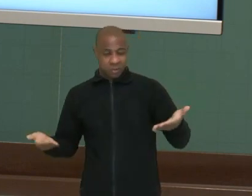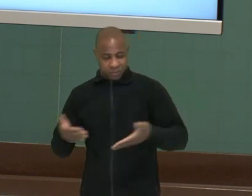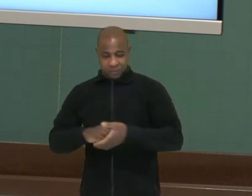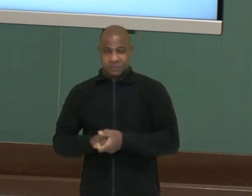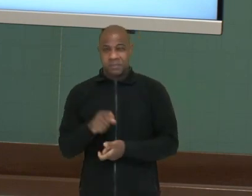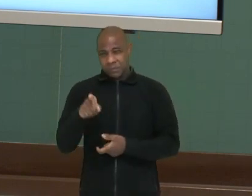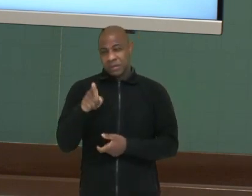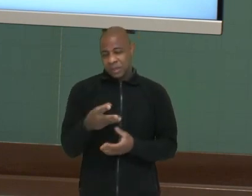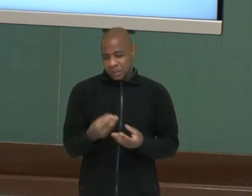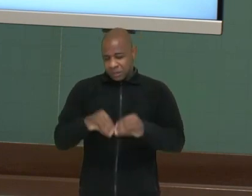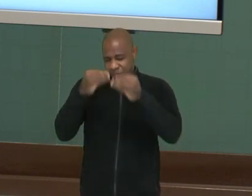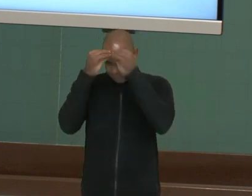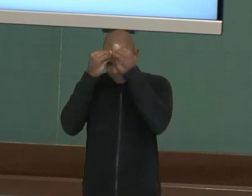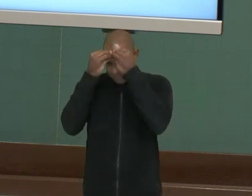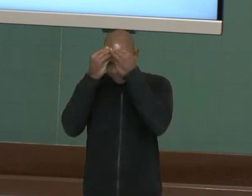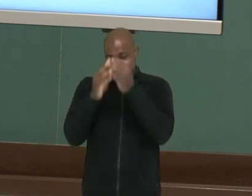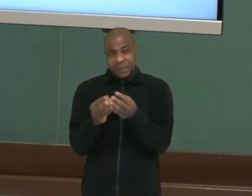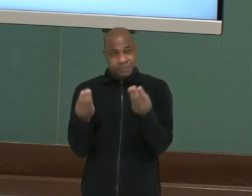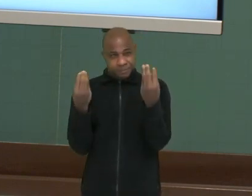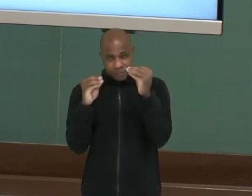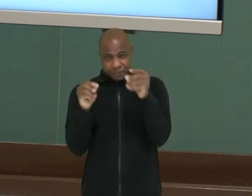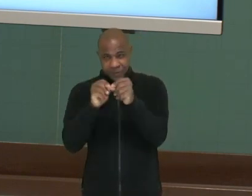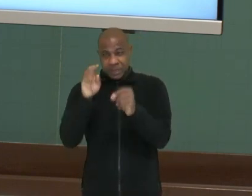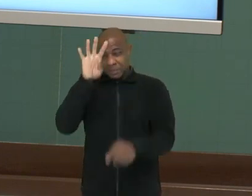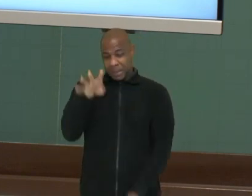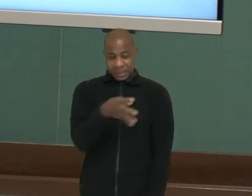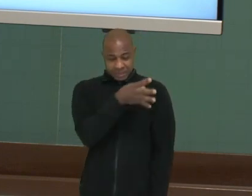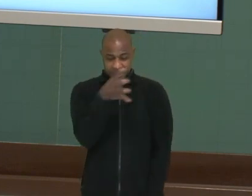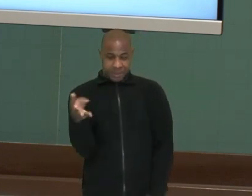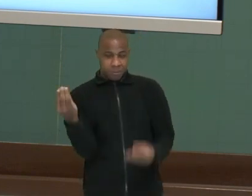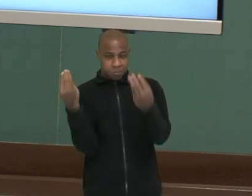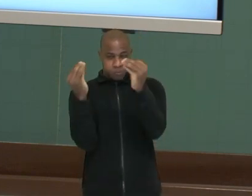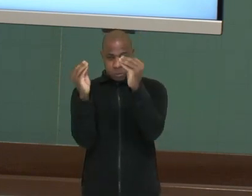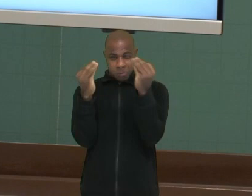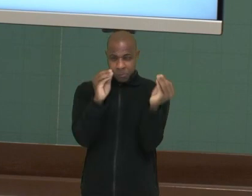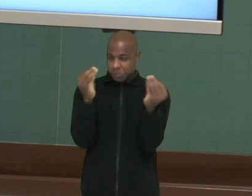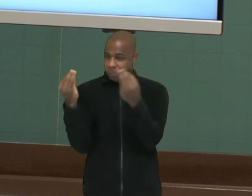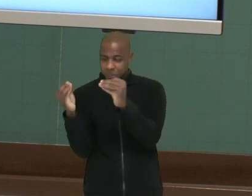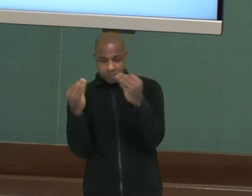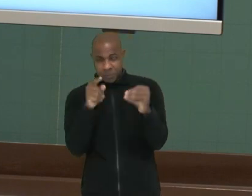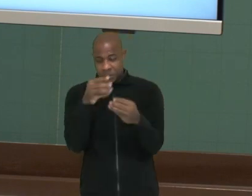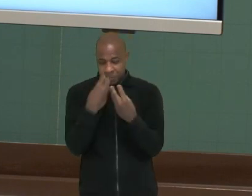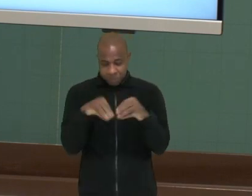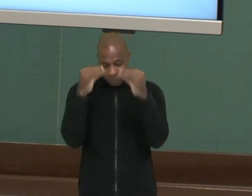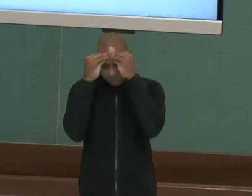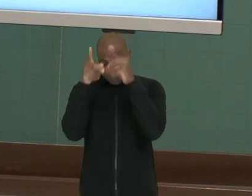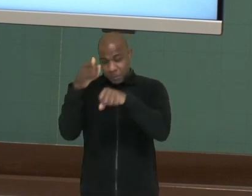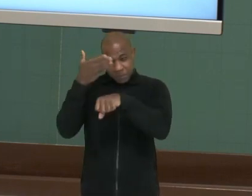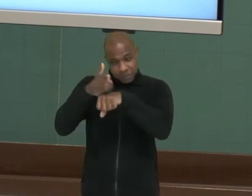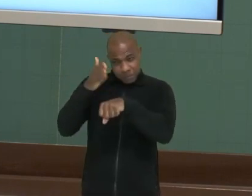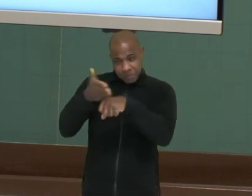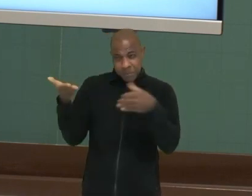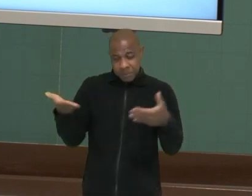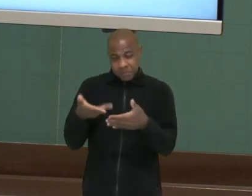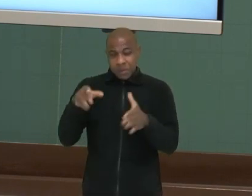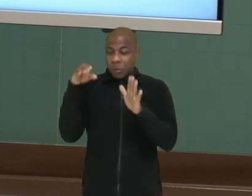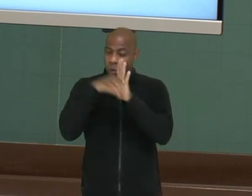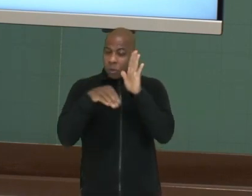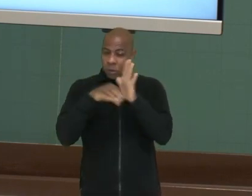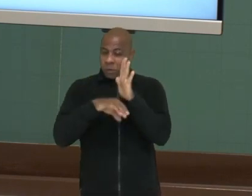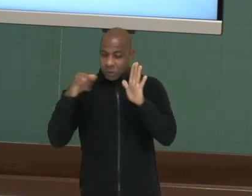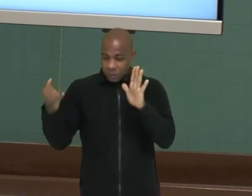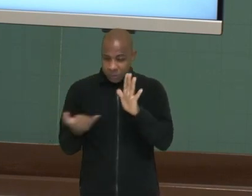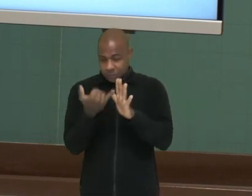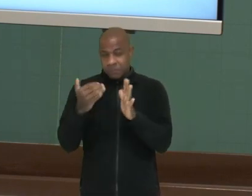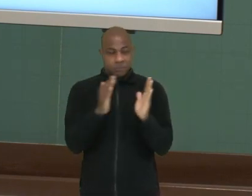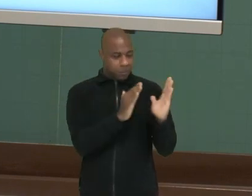para você preencher uma tabela, né? E para que você memorize, para que você internalize os conceitos mencionados